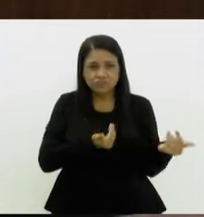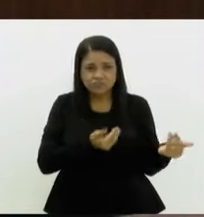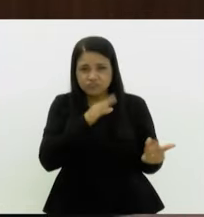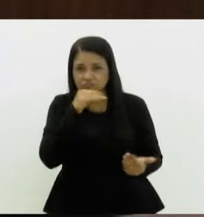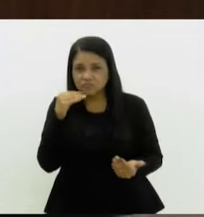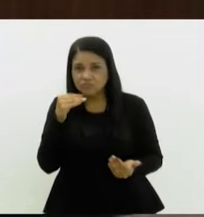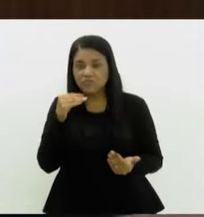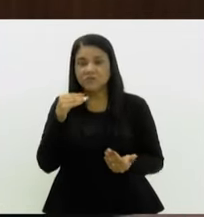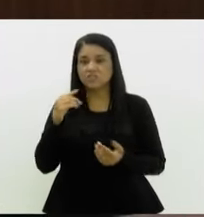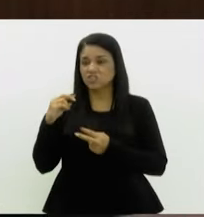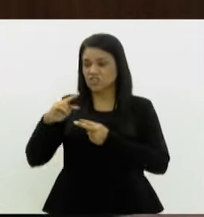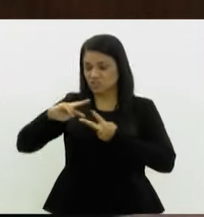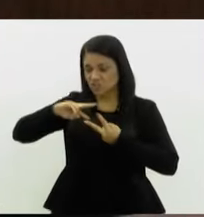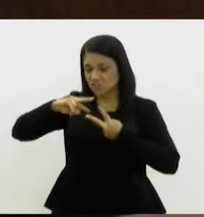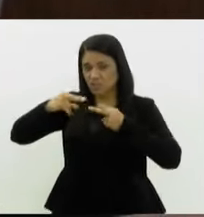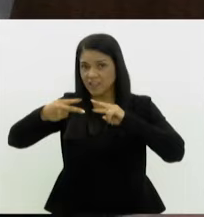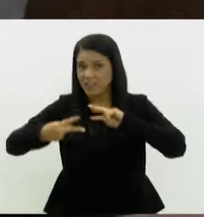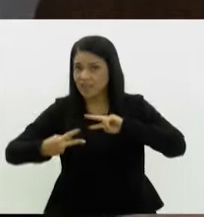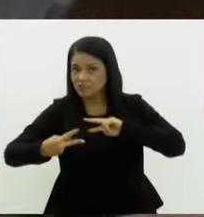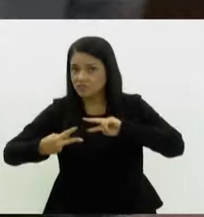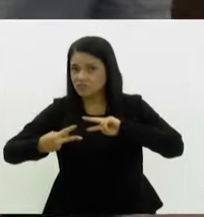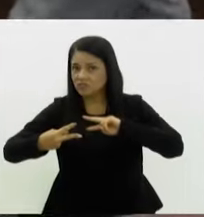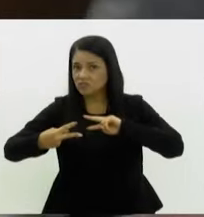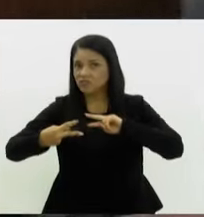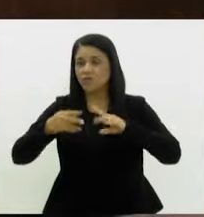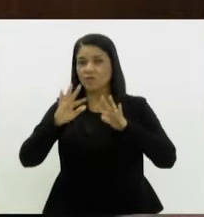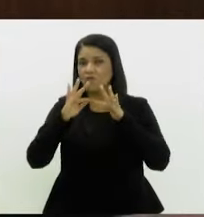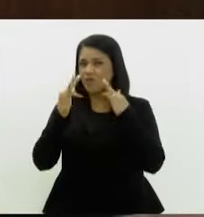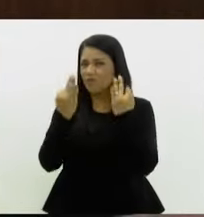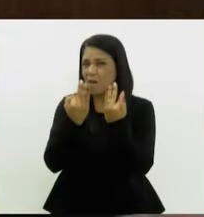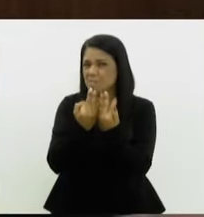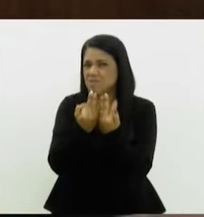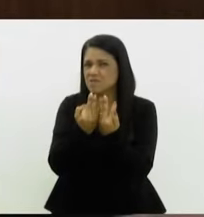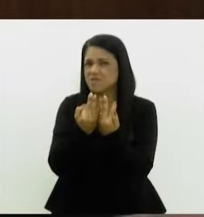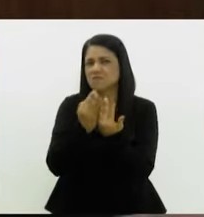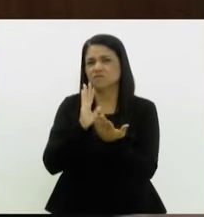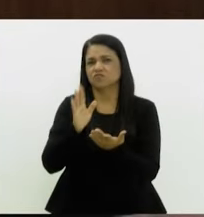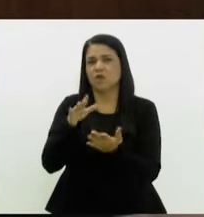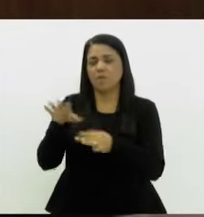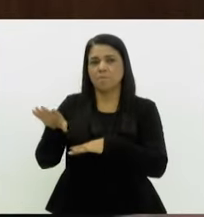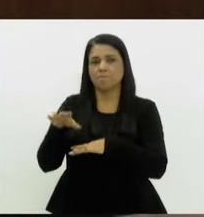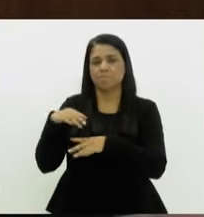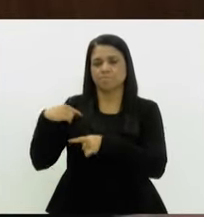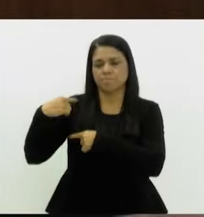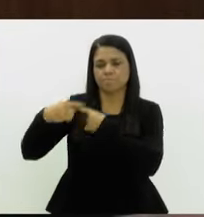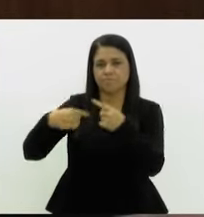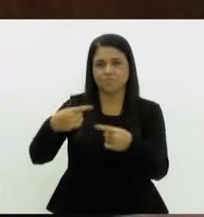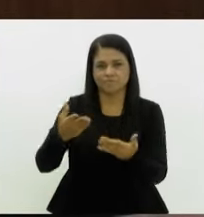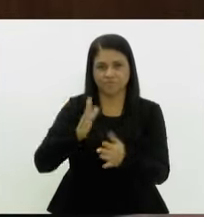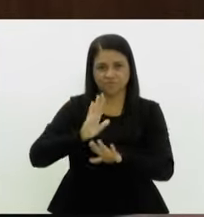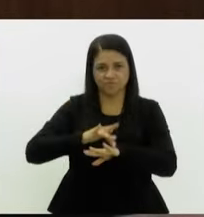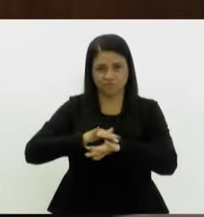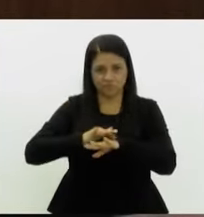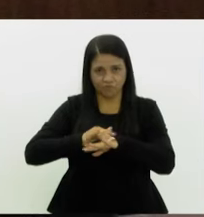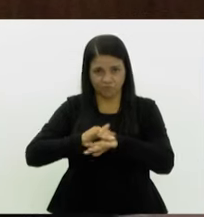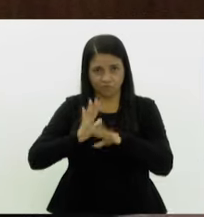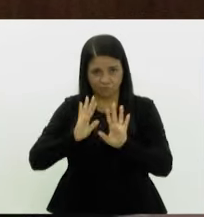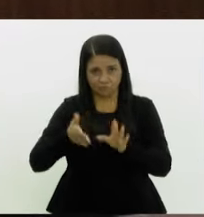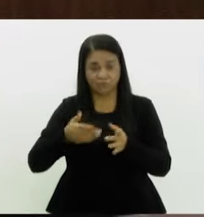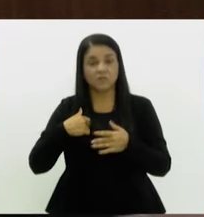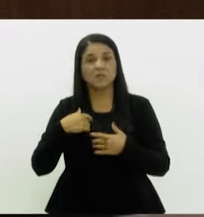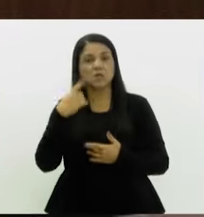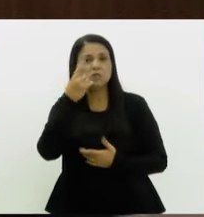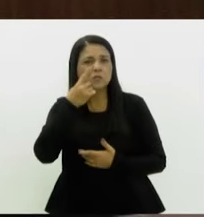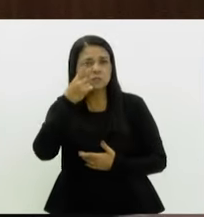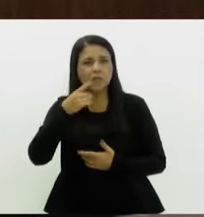questão genética, por uma questão de família. Não é verdade, Tia Ju? Então, eu acho que o